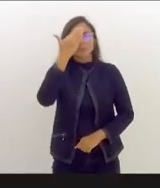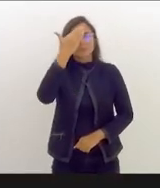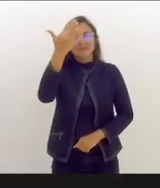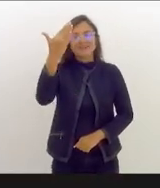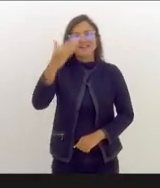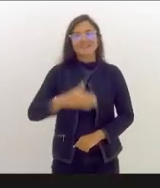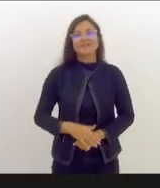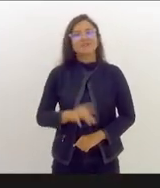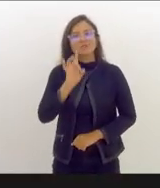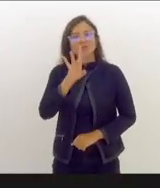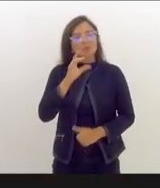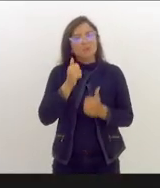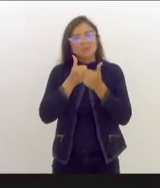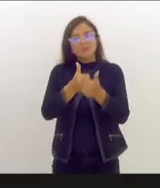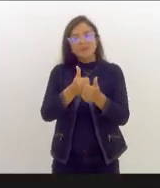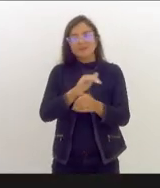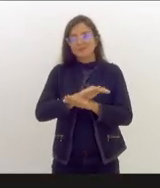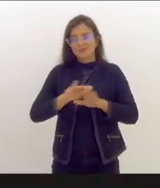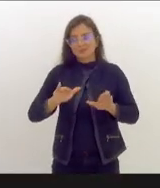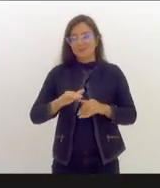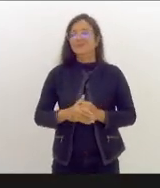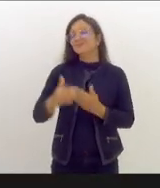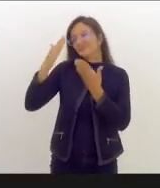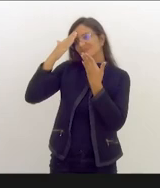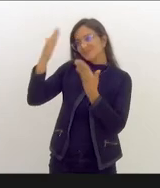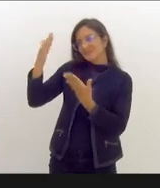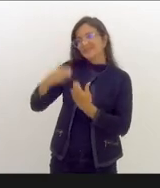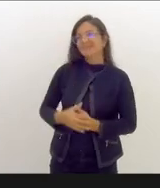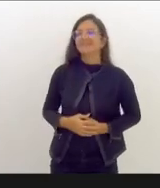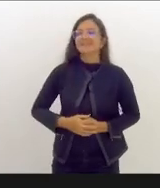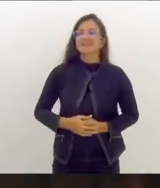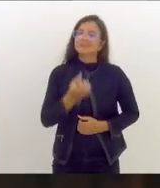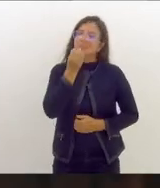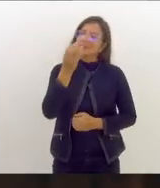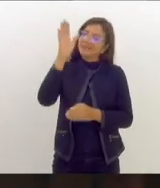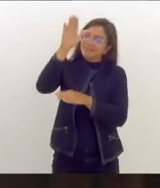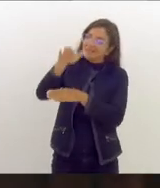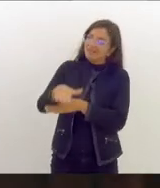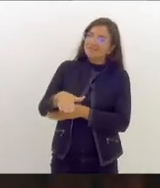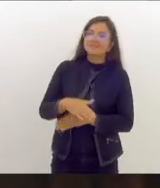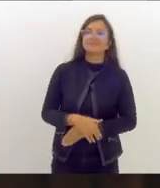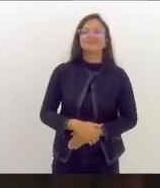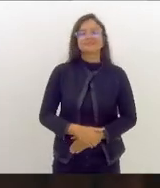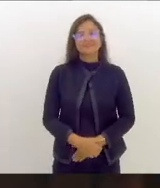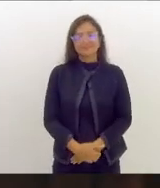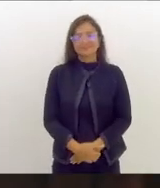só acompanhando esse trabalho. Muito obrigado. Tá bom, boa tarde para o senhor. Boa tarde, obrigado.